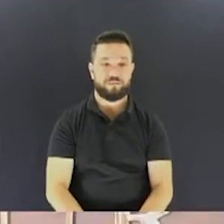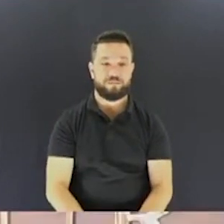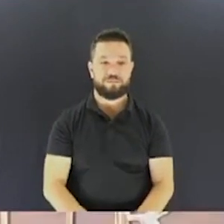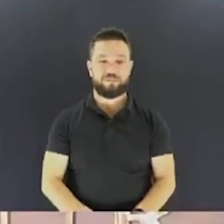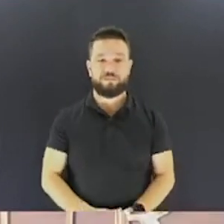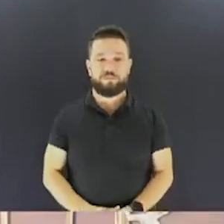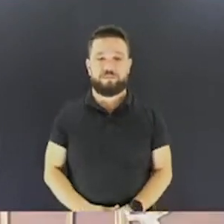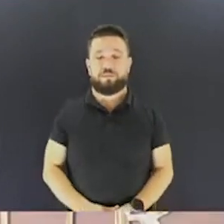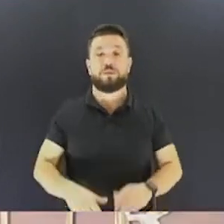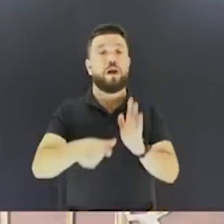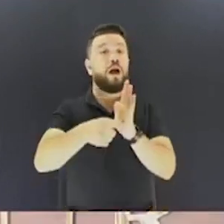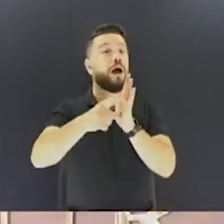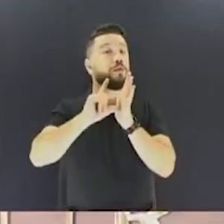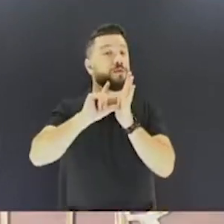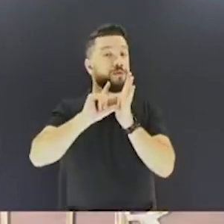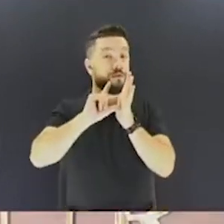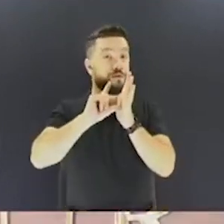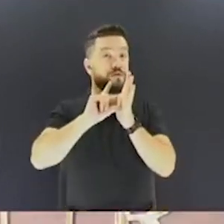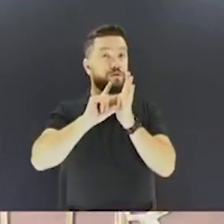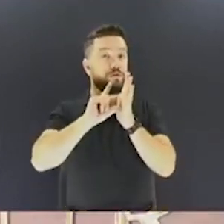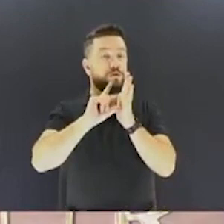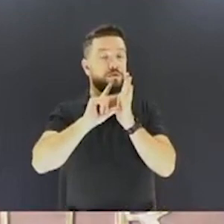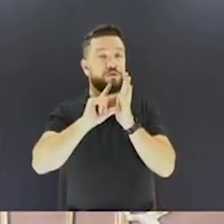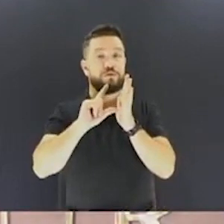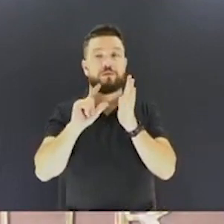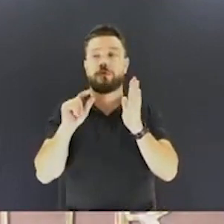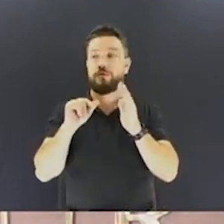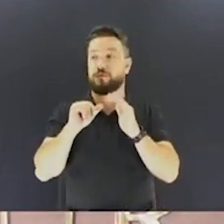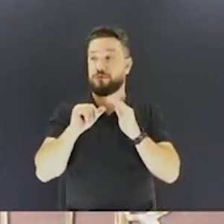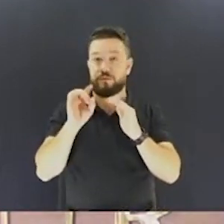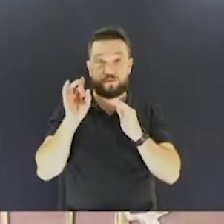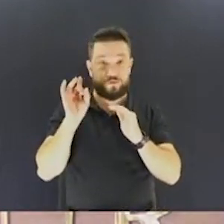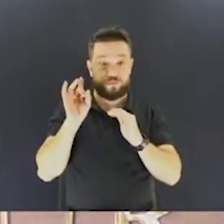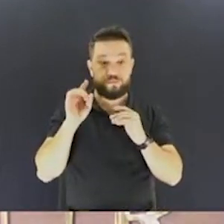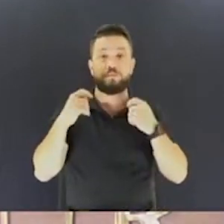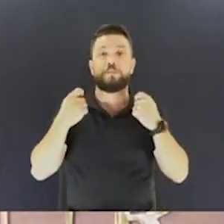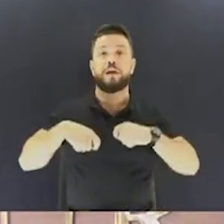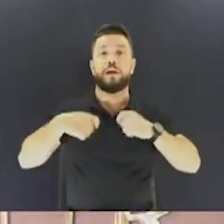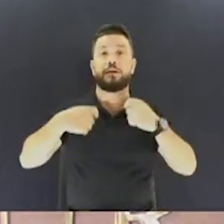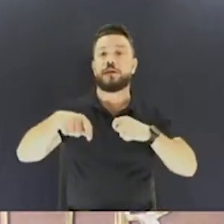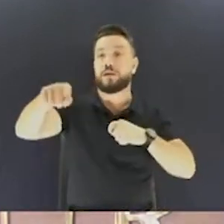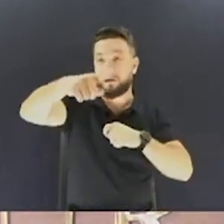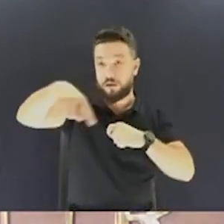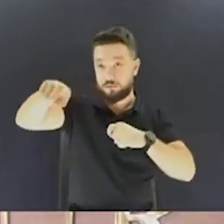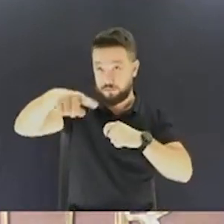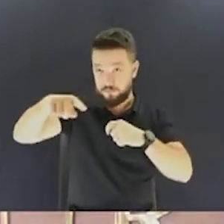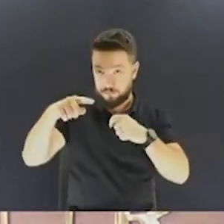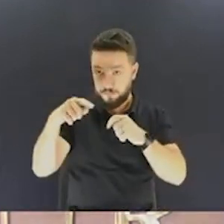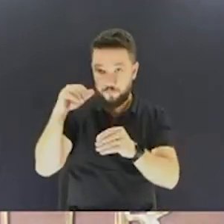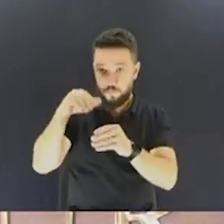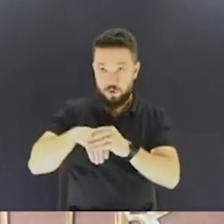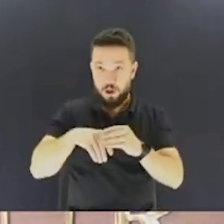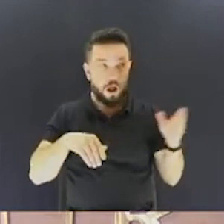conceder a palavra ao autor do projeto, depende do plenário se autoriza a Vossa Excelência defender